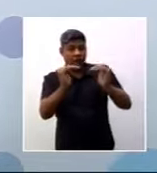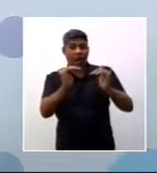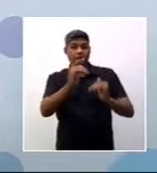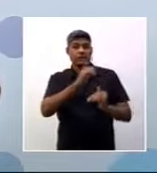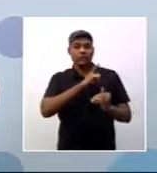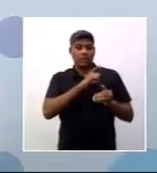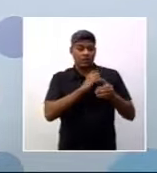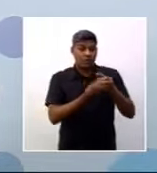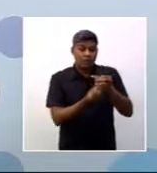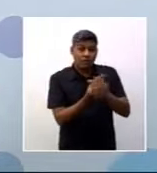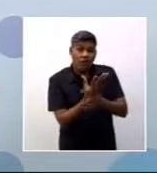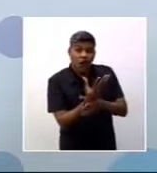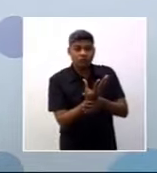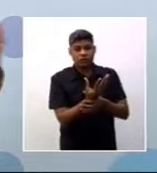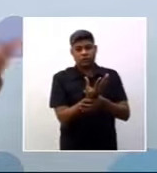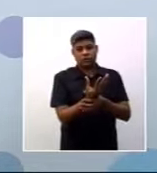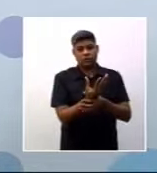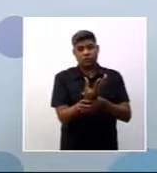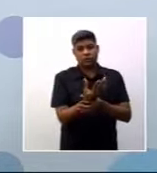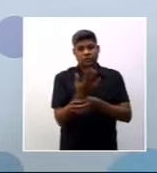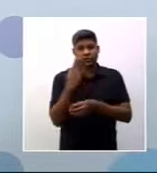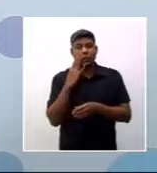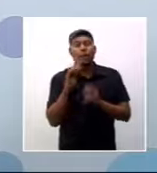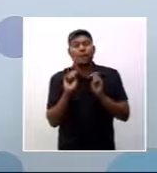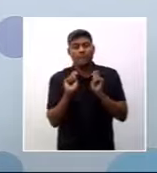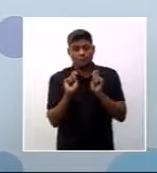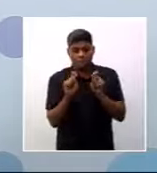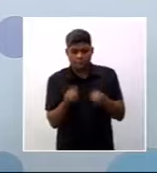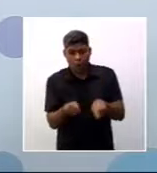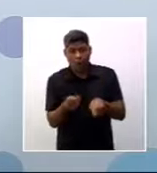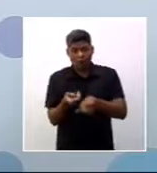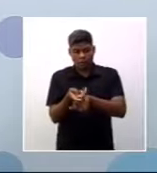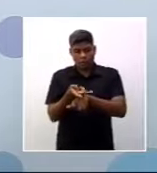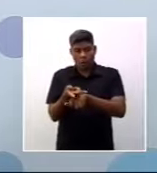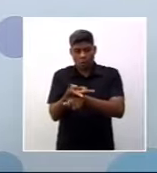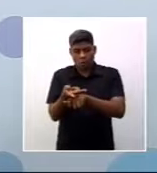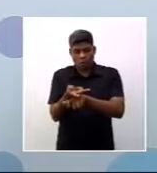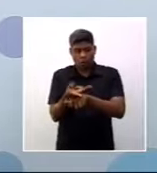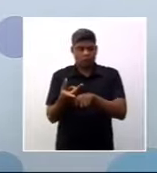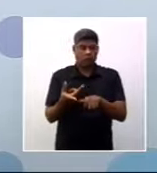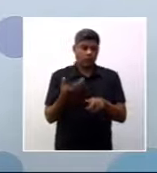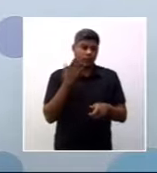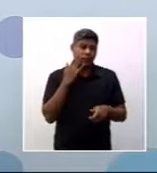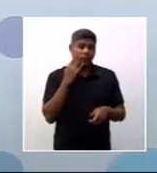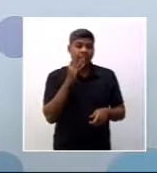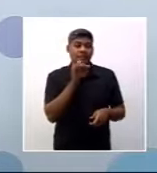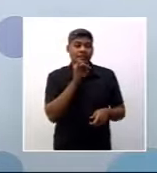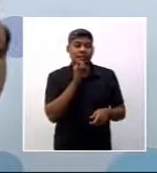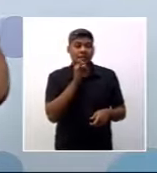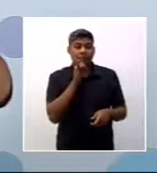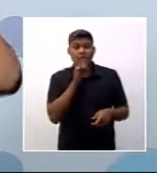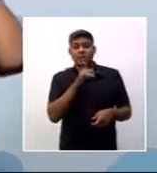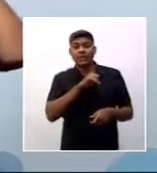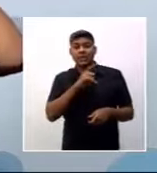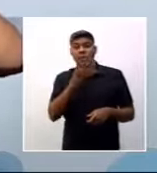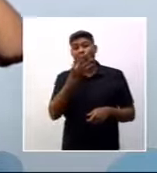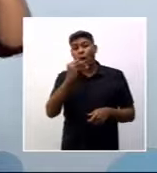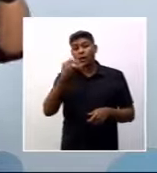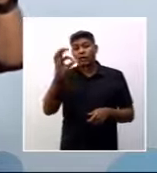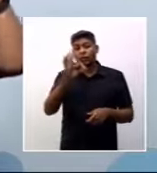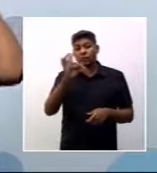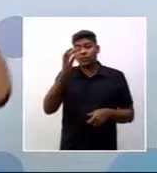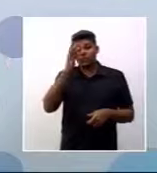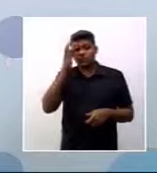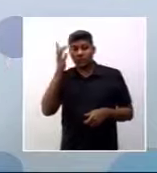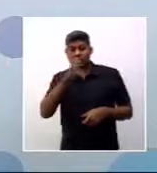fonte da onde aquilo foi retirado porque aí você pode ir atrás essa ver se aquilo é verdadeiro como por exemplo quando a gente é a quarenta por cento